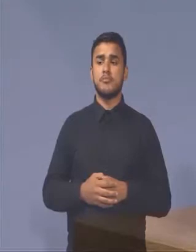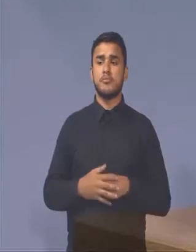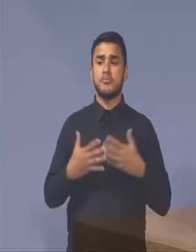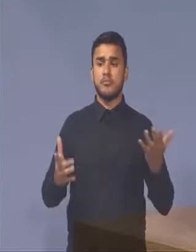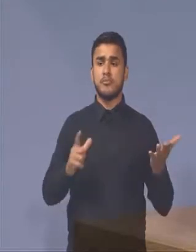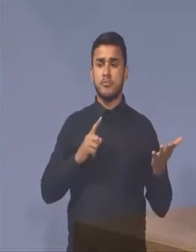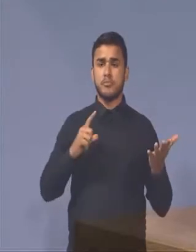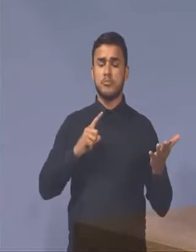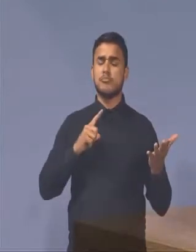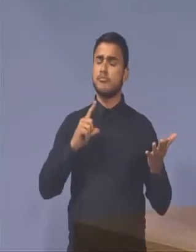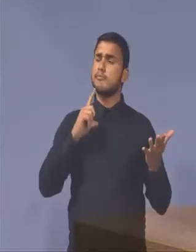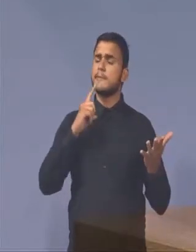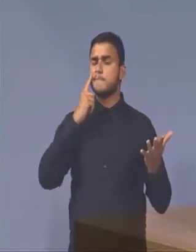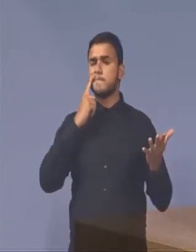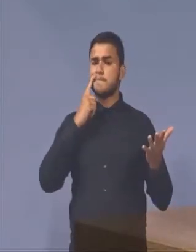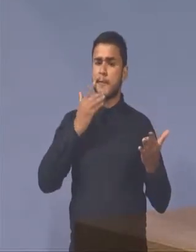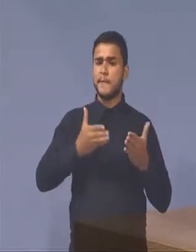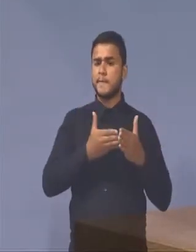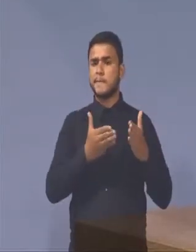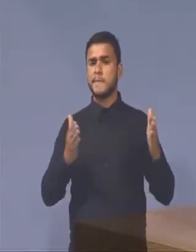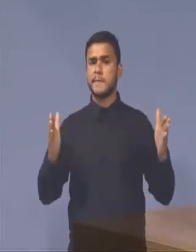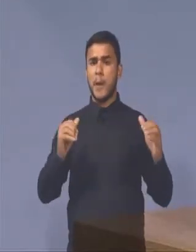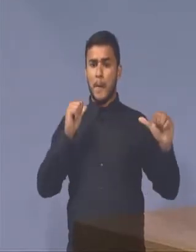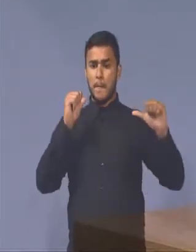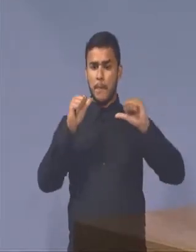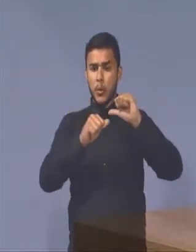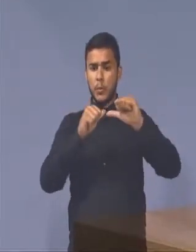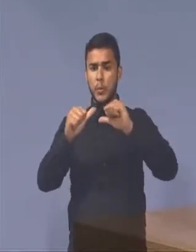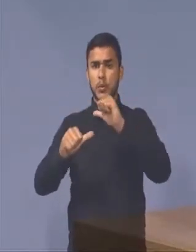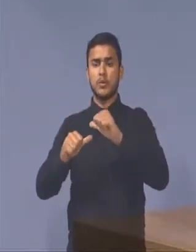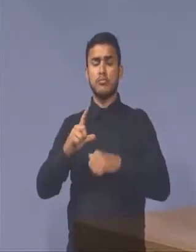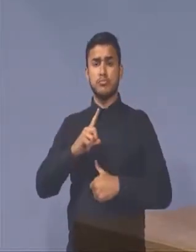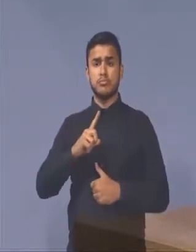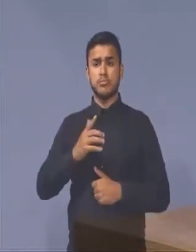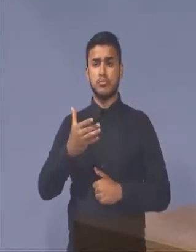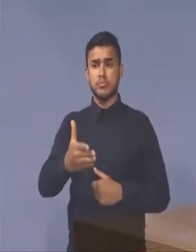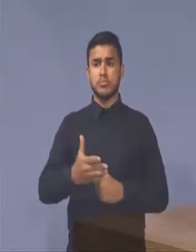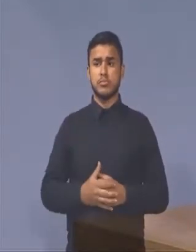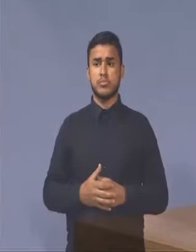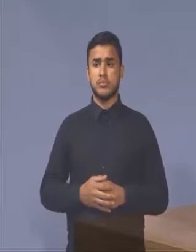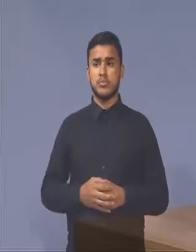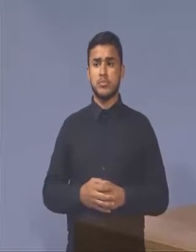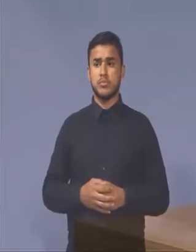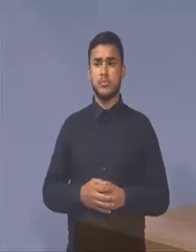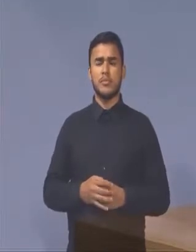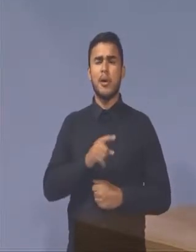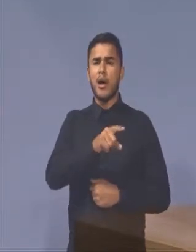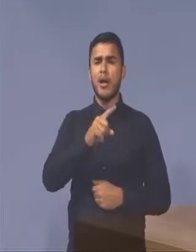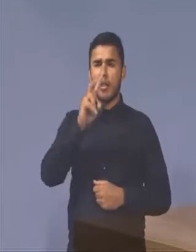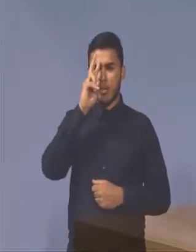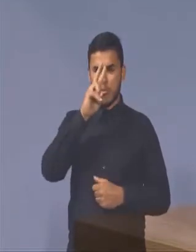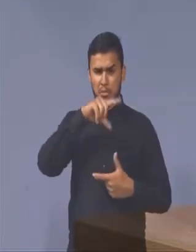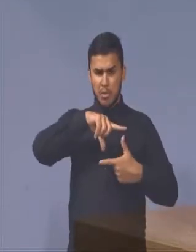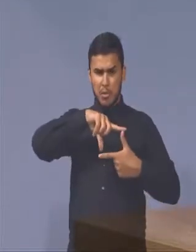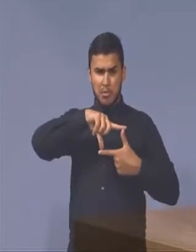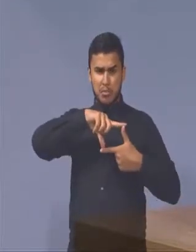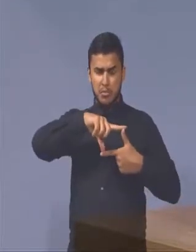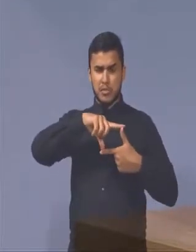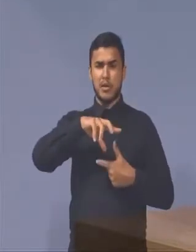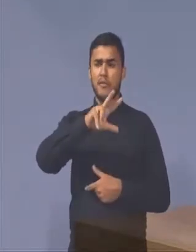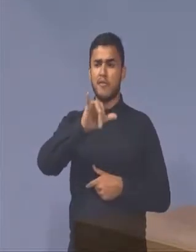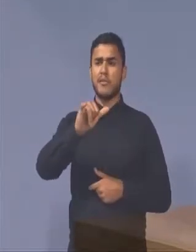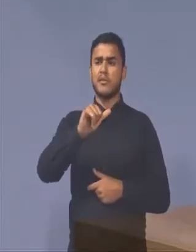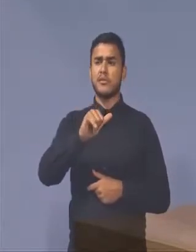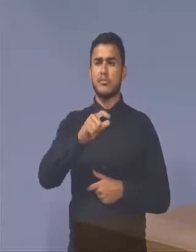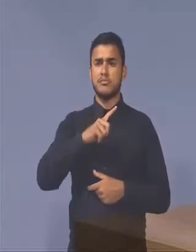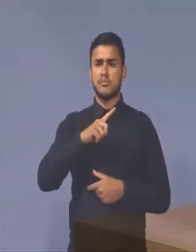uma tensão nesse momento. Como momento de transição, o que é tradicional, ele tende a